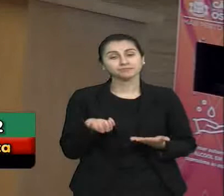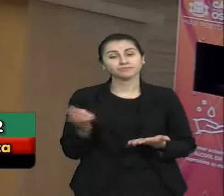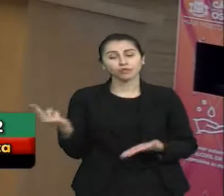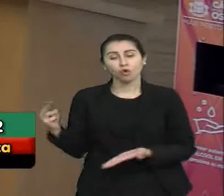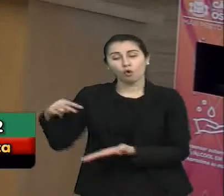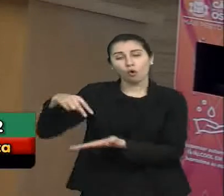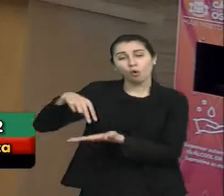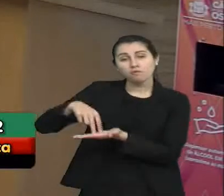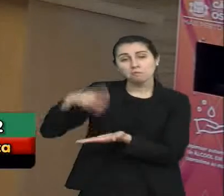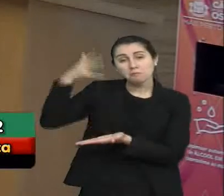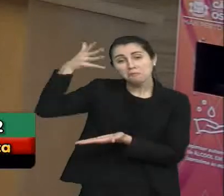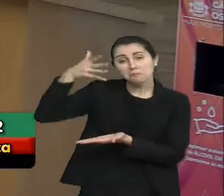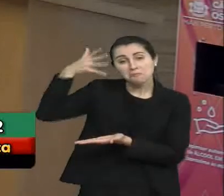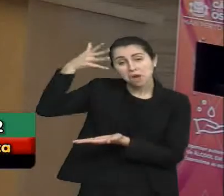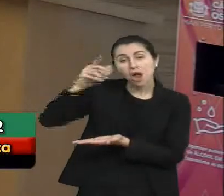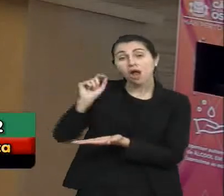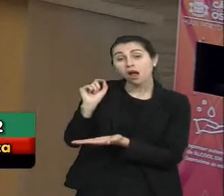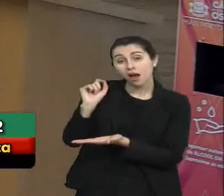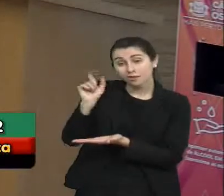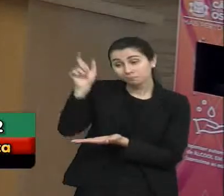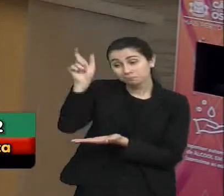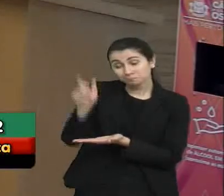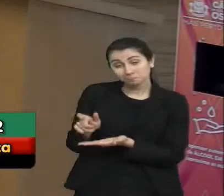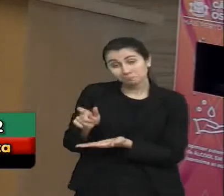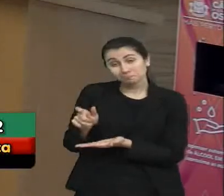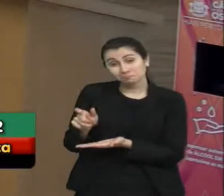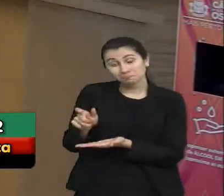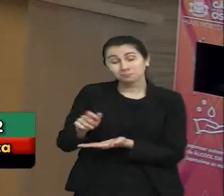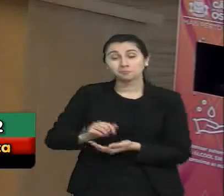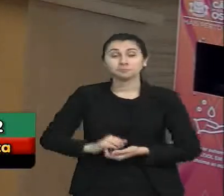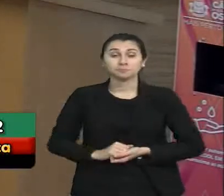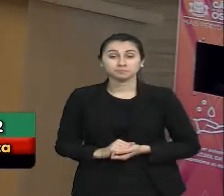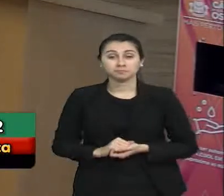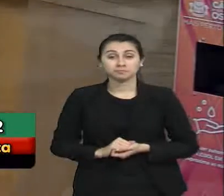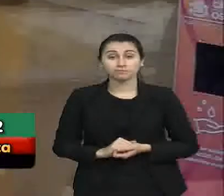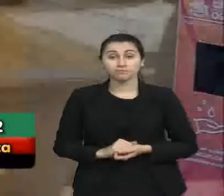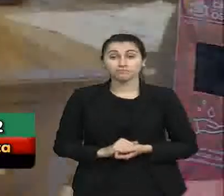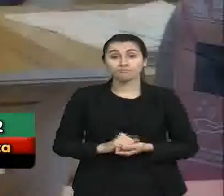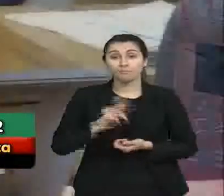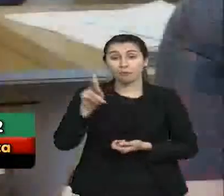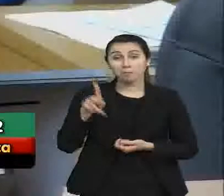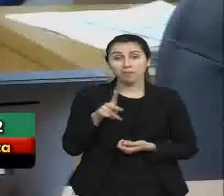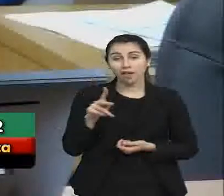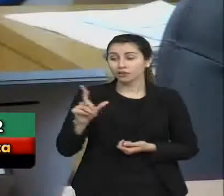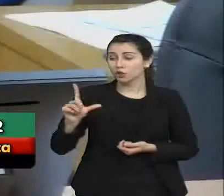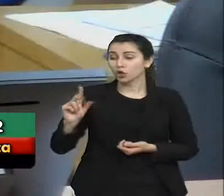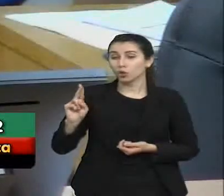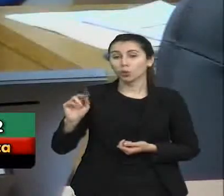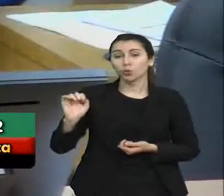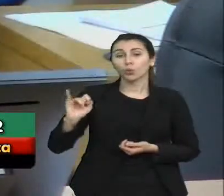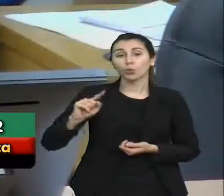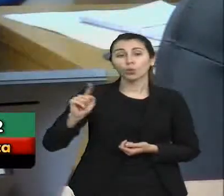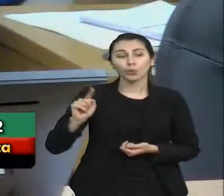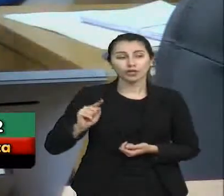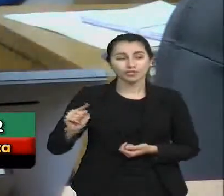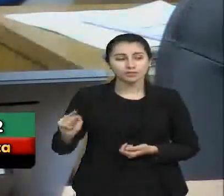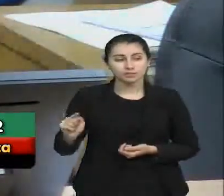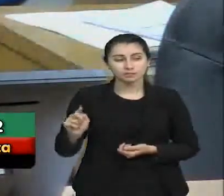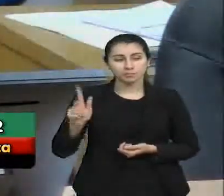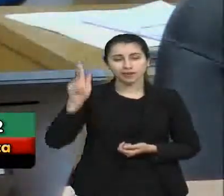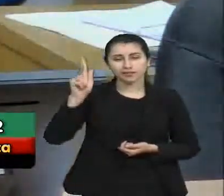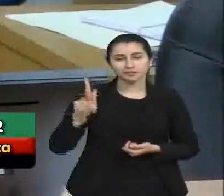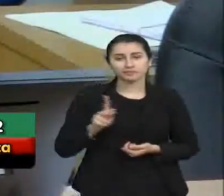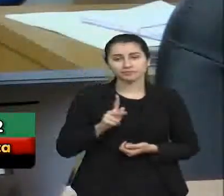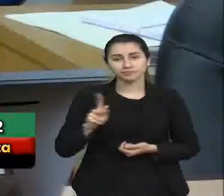convidar para fazer uso da palavra o padre Luiz Roberto, da Diocese de Osasco, mais conhecido